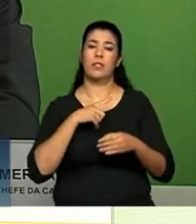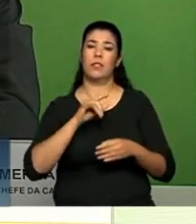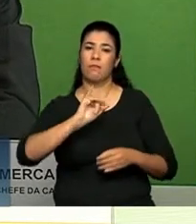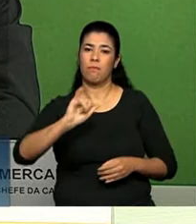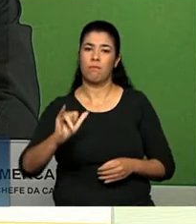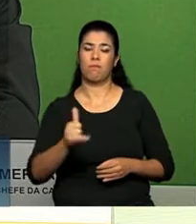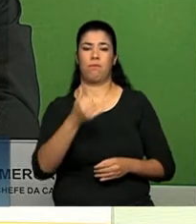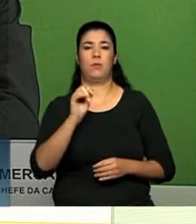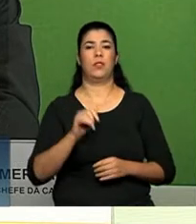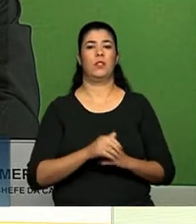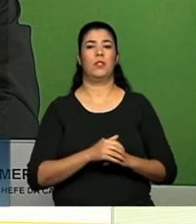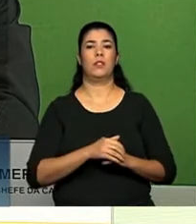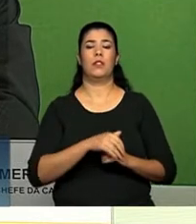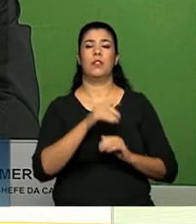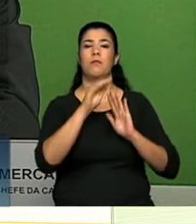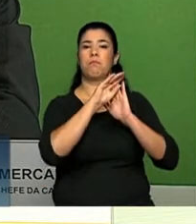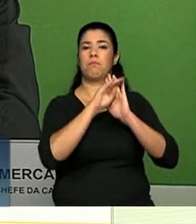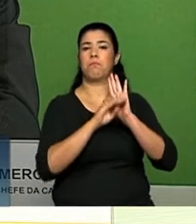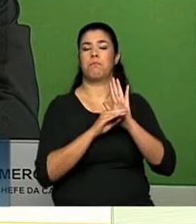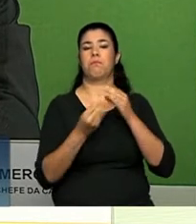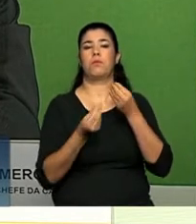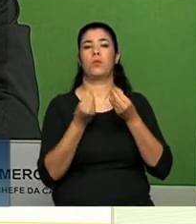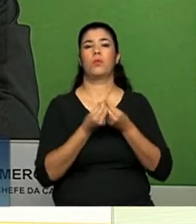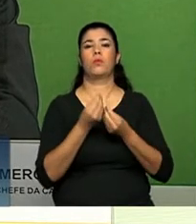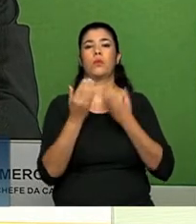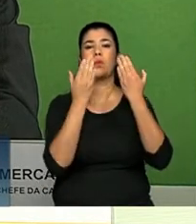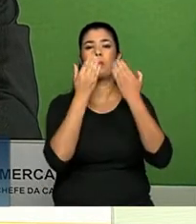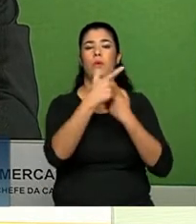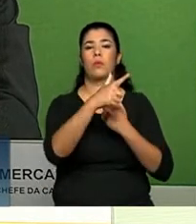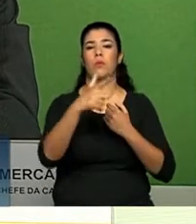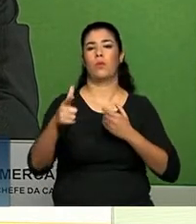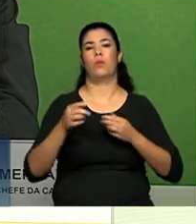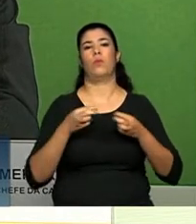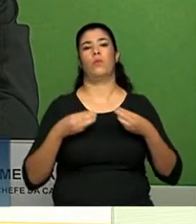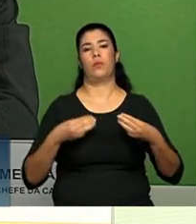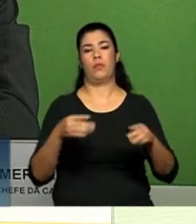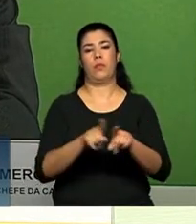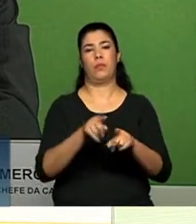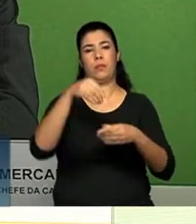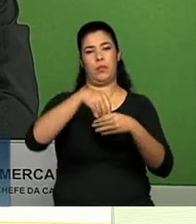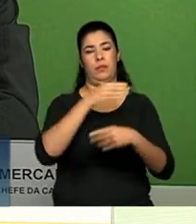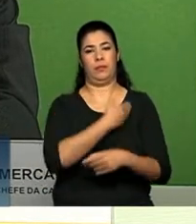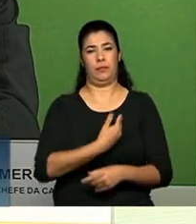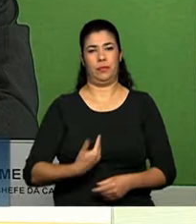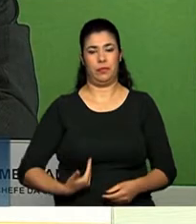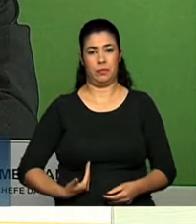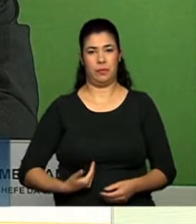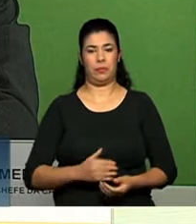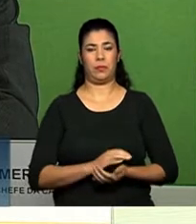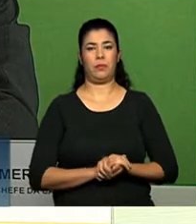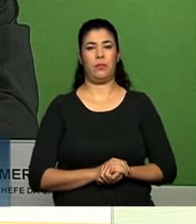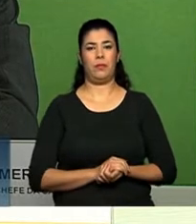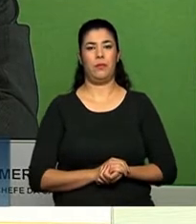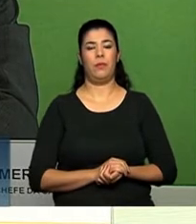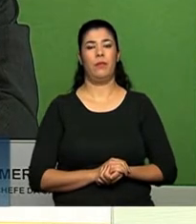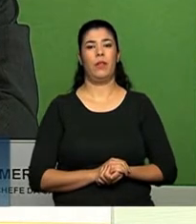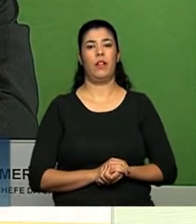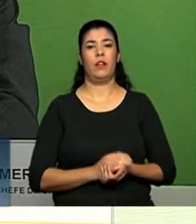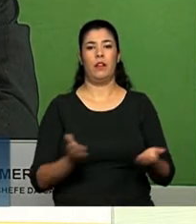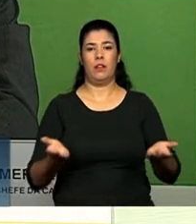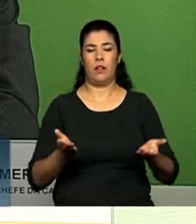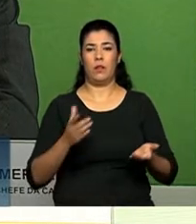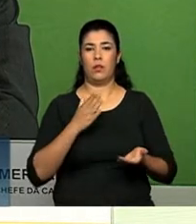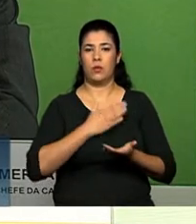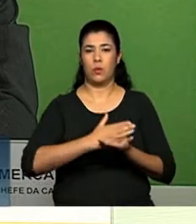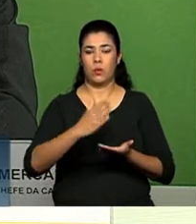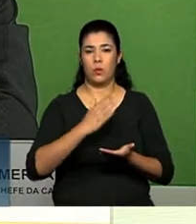considerados quando do contingenciamento dos diversos ministérios do governo. Então nós teremos agora uma